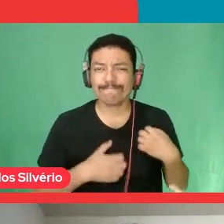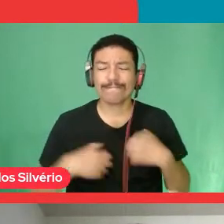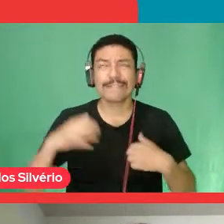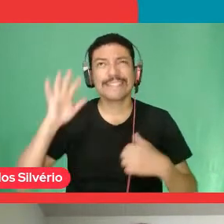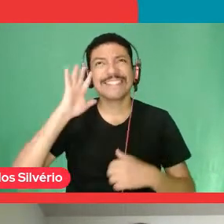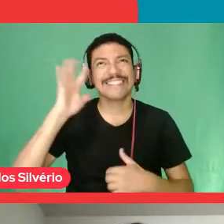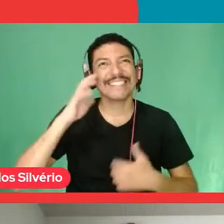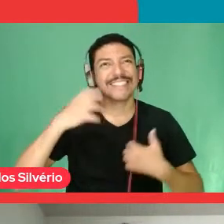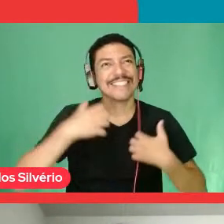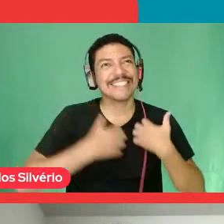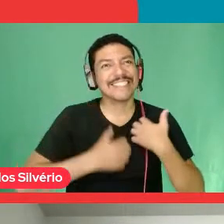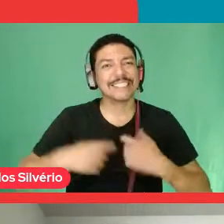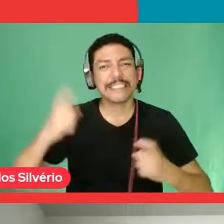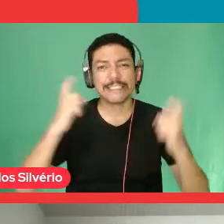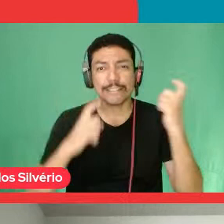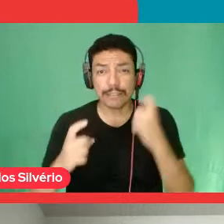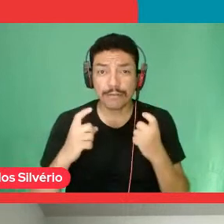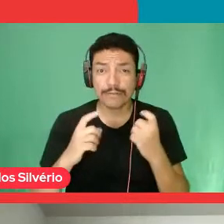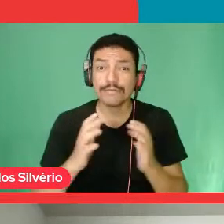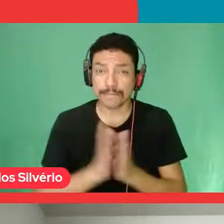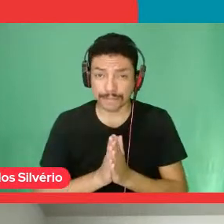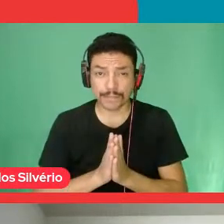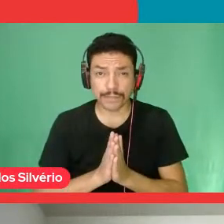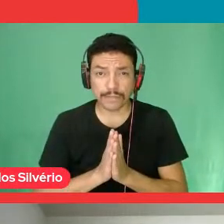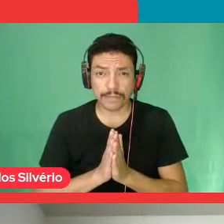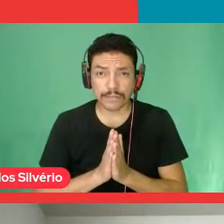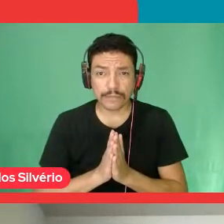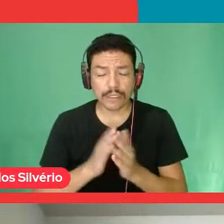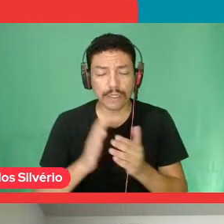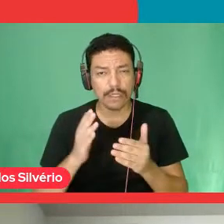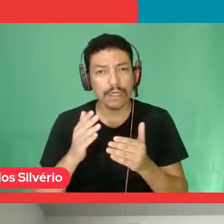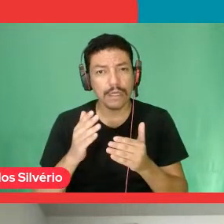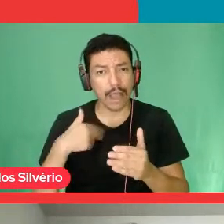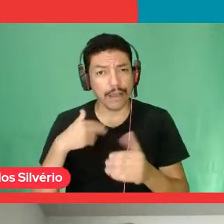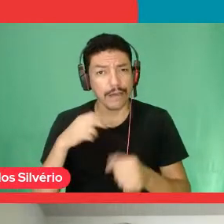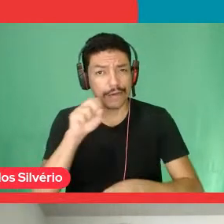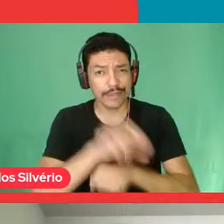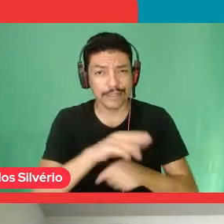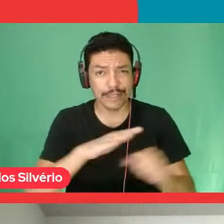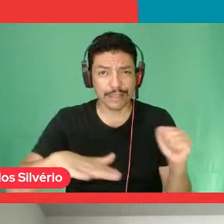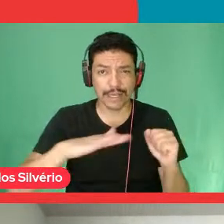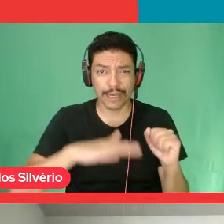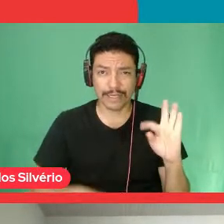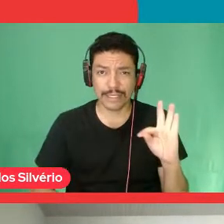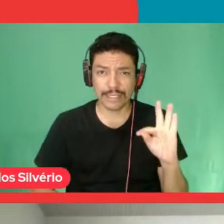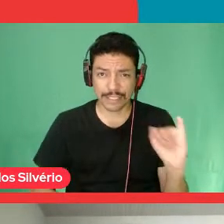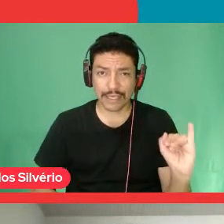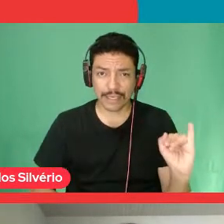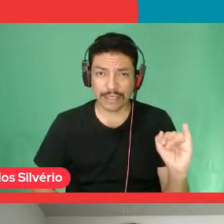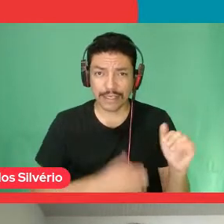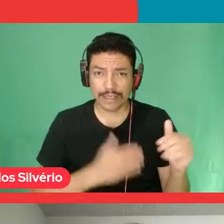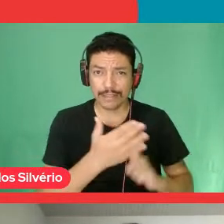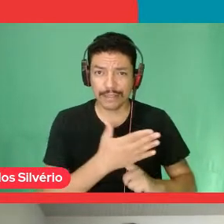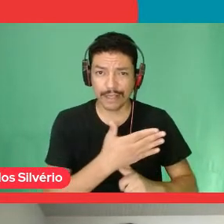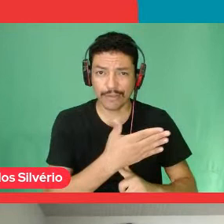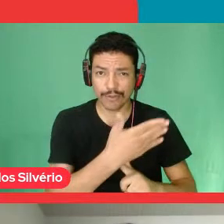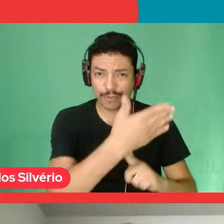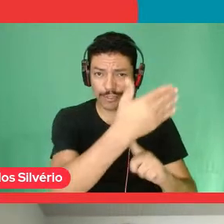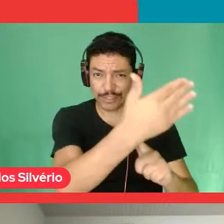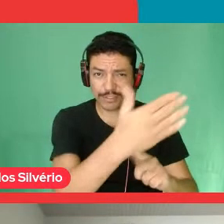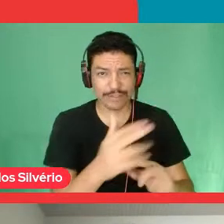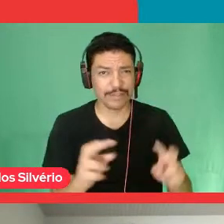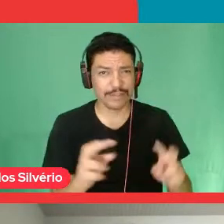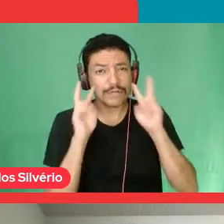a crise que eu falei para vocês. E depois que eu entrei na área de TI, a gente via que as